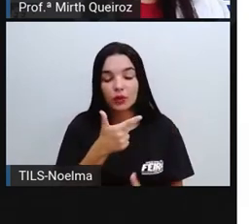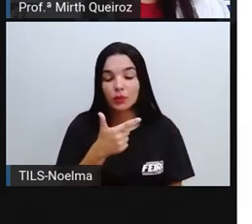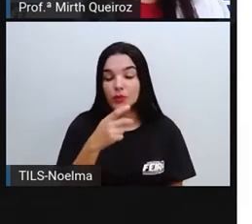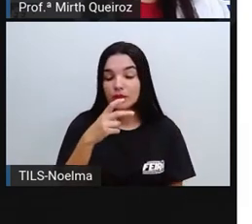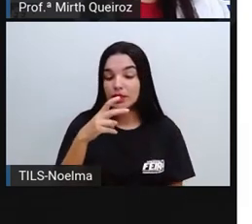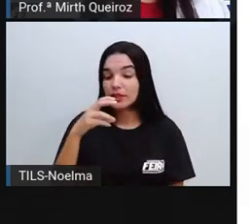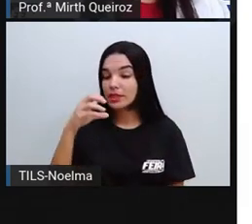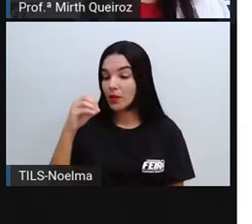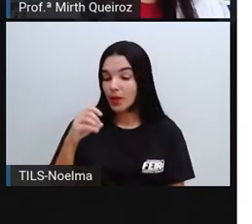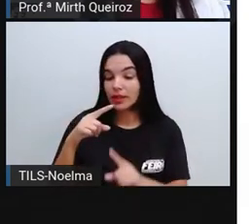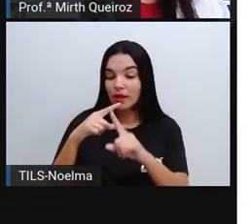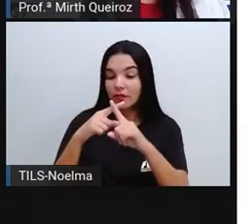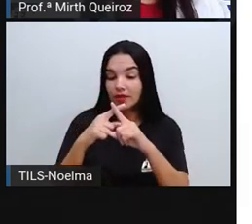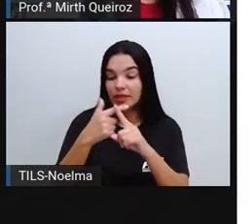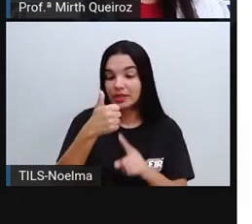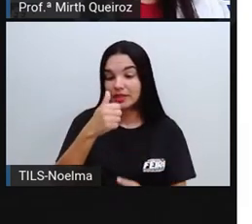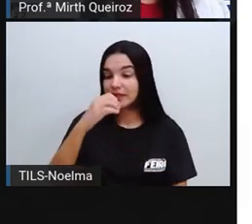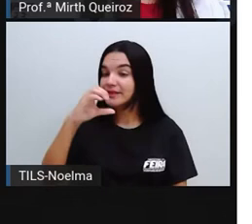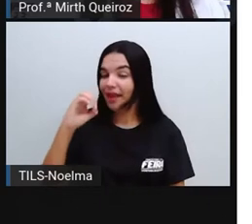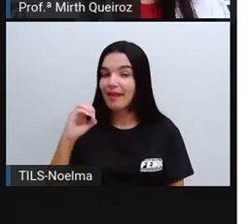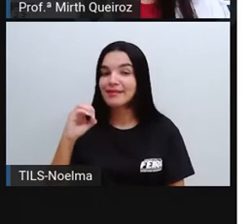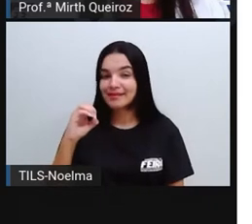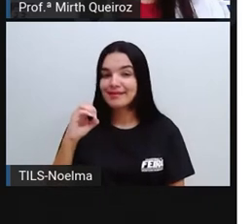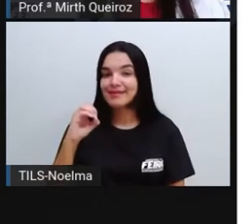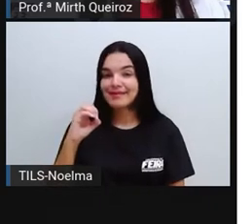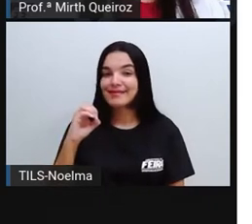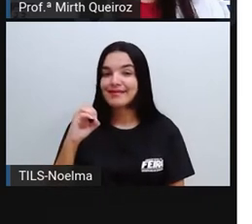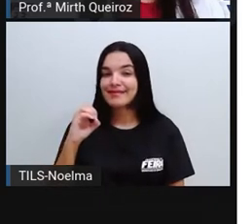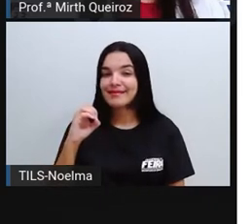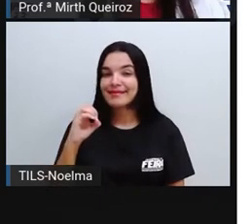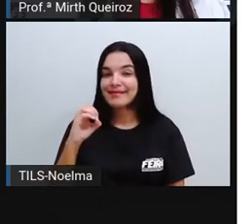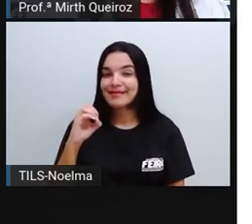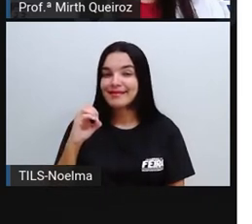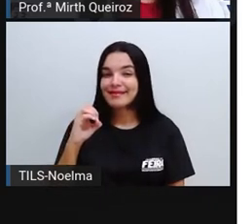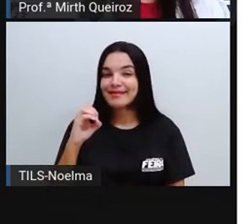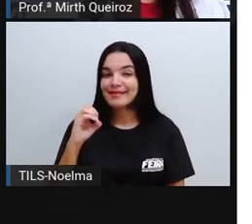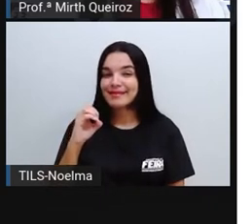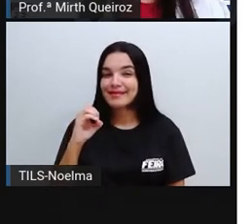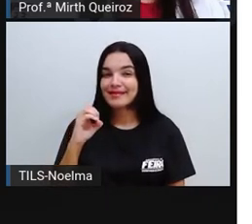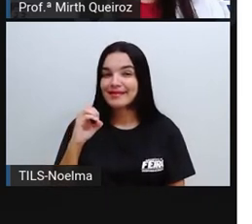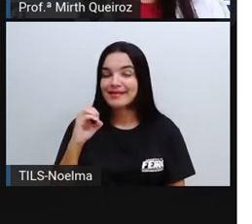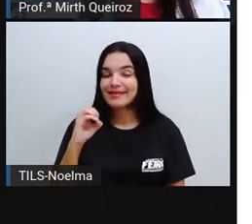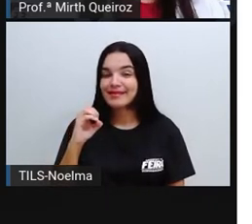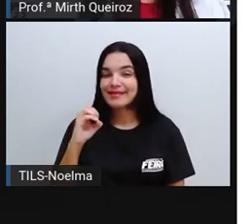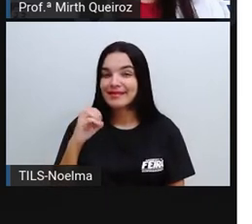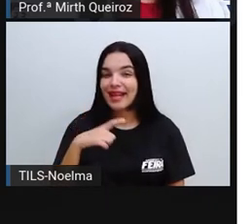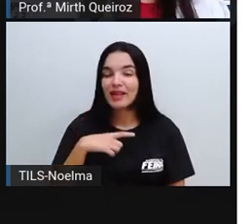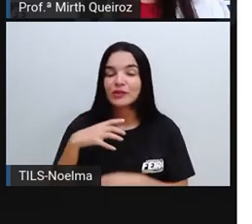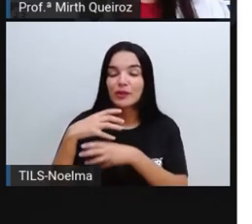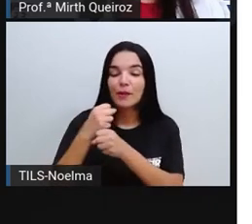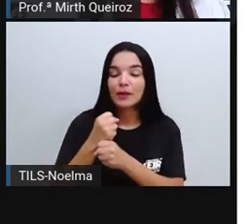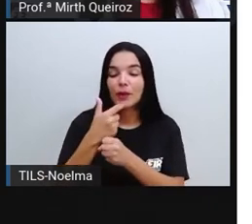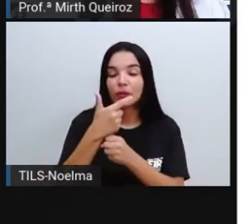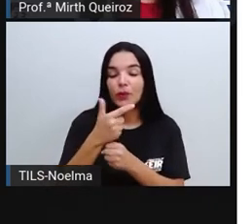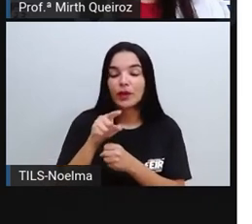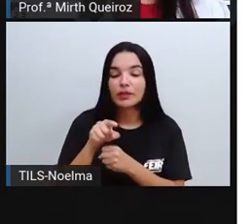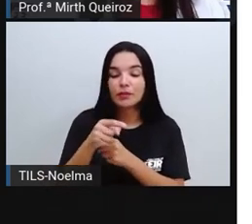250 vezes 10, que daria quanto? Daria